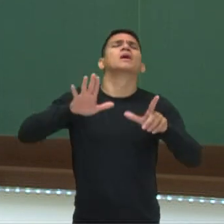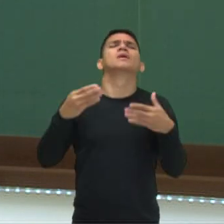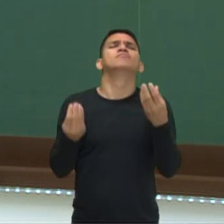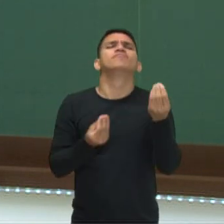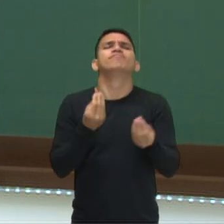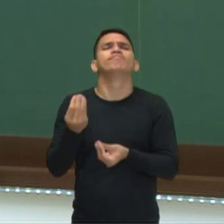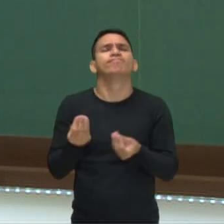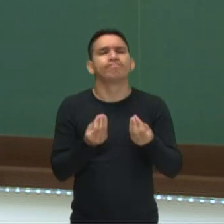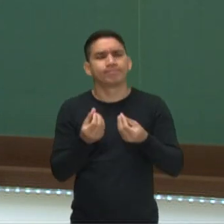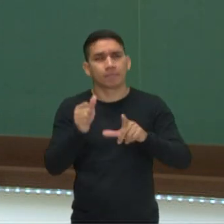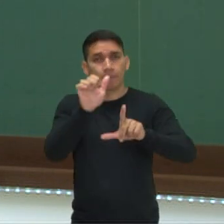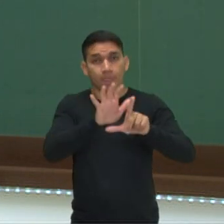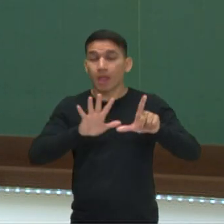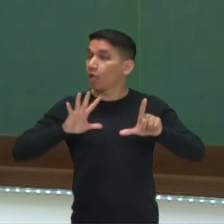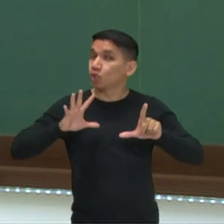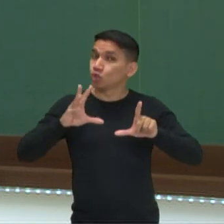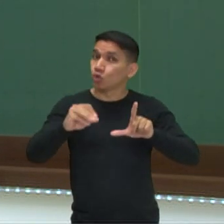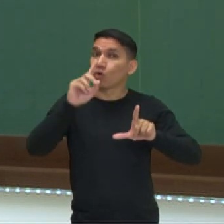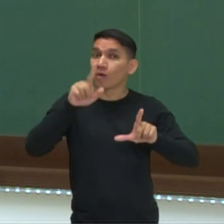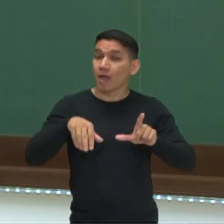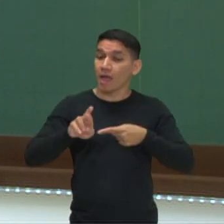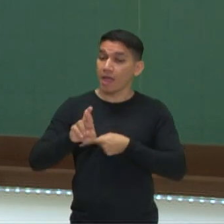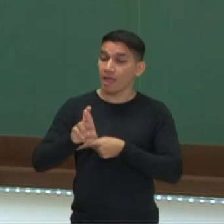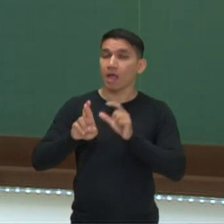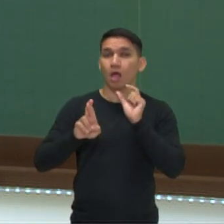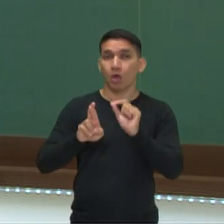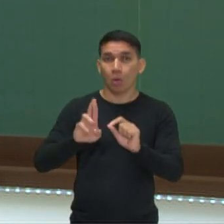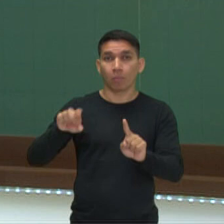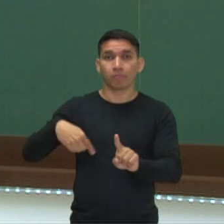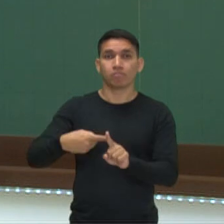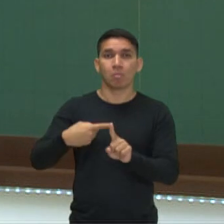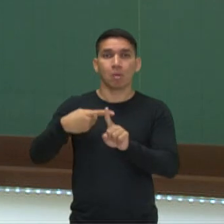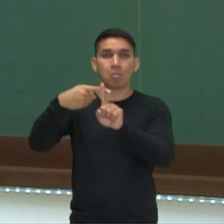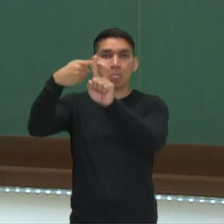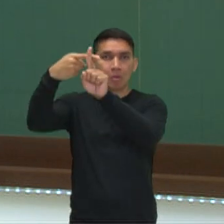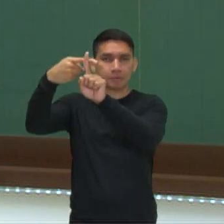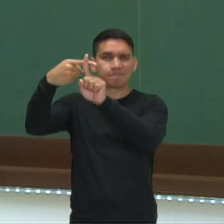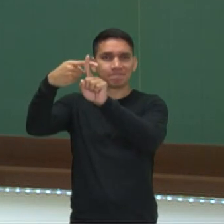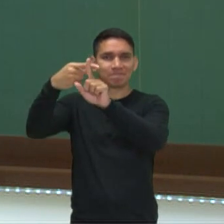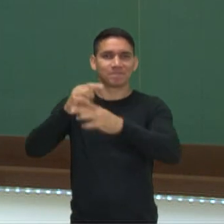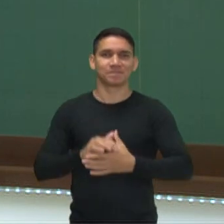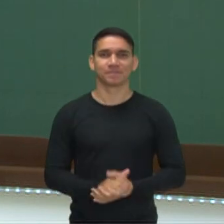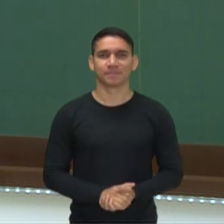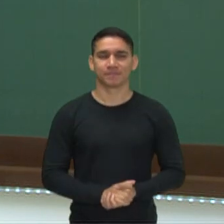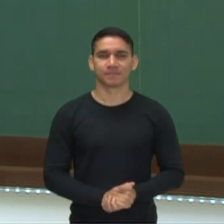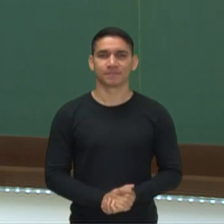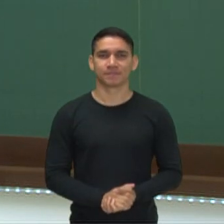A imagem são todos os reais positivos, né?